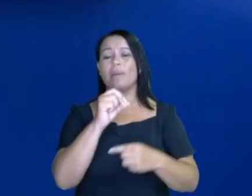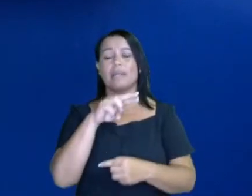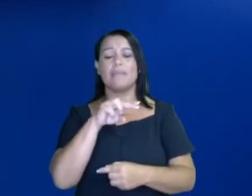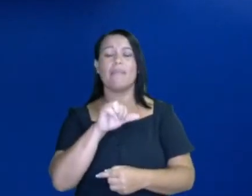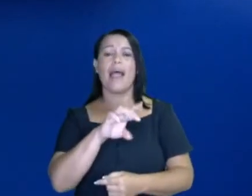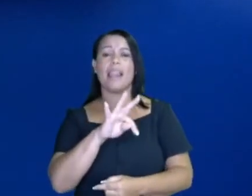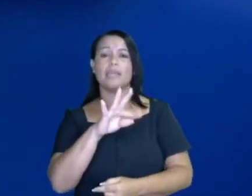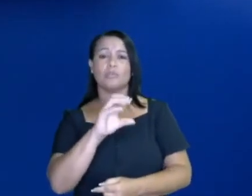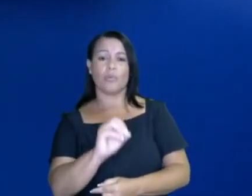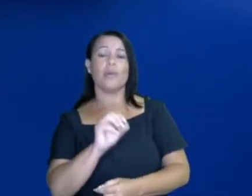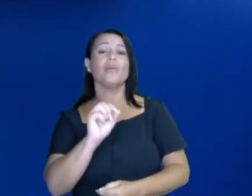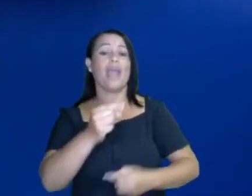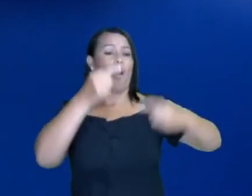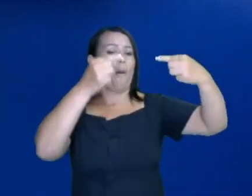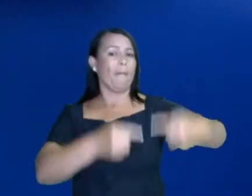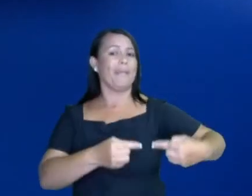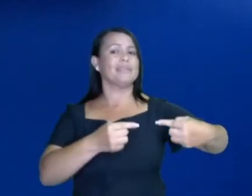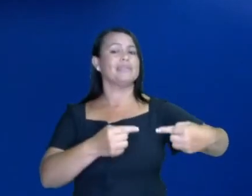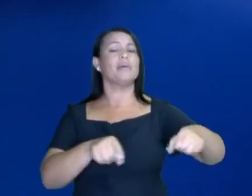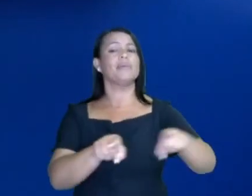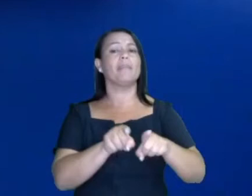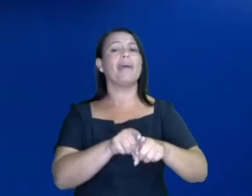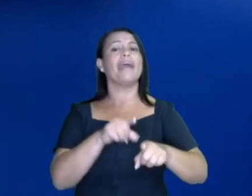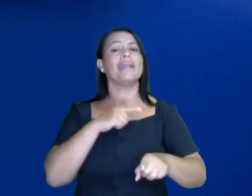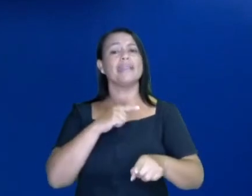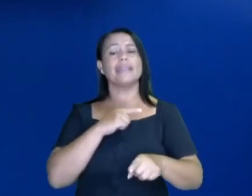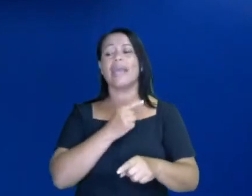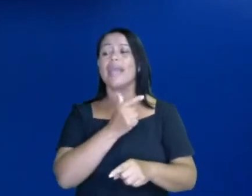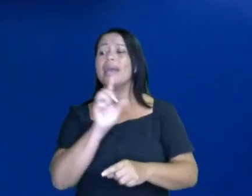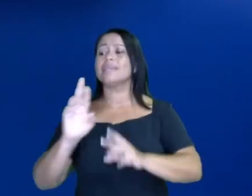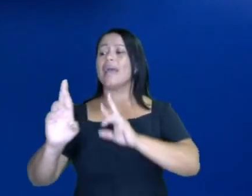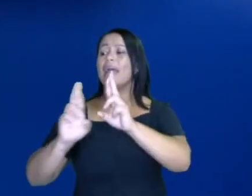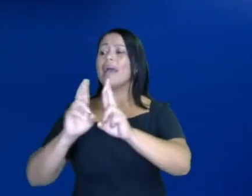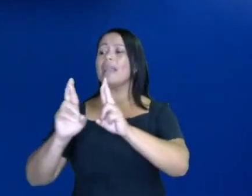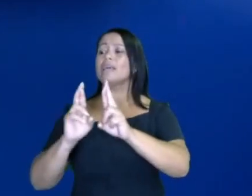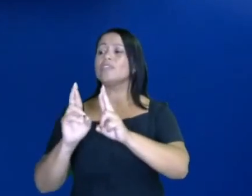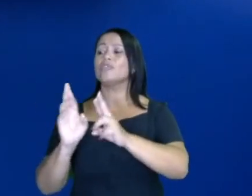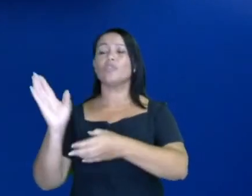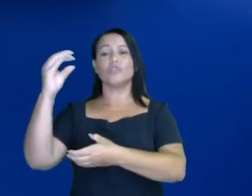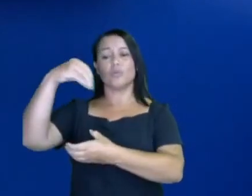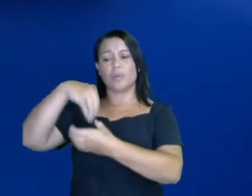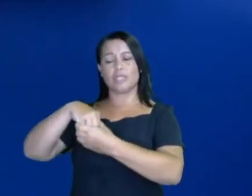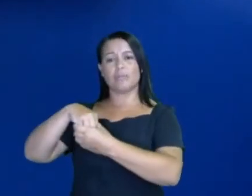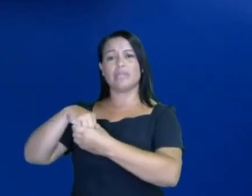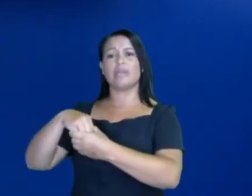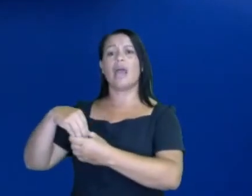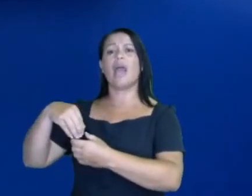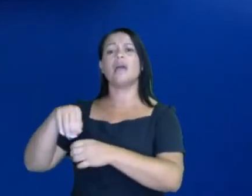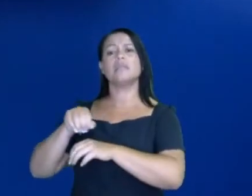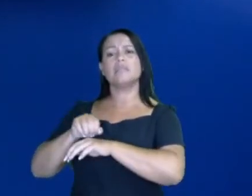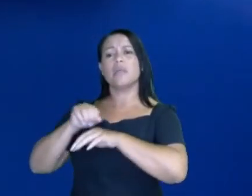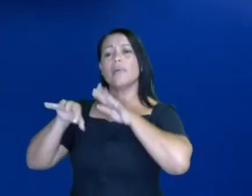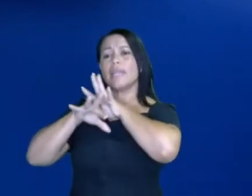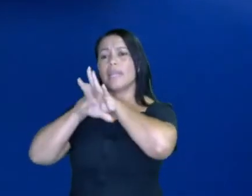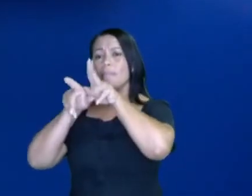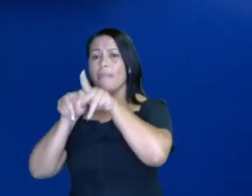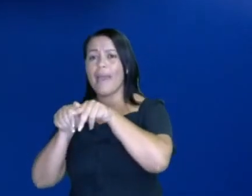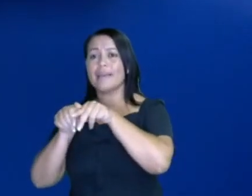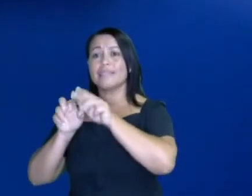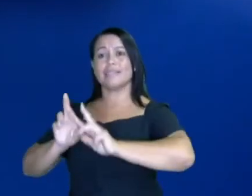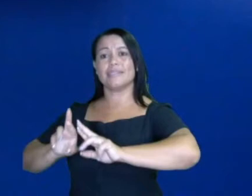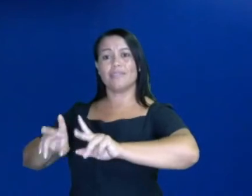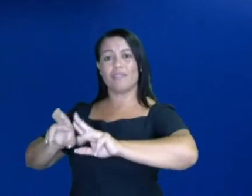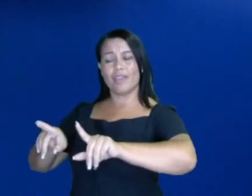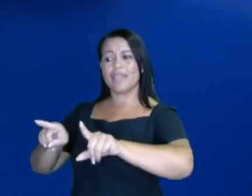e a competição. Já as relações interespecíficas, que são entre animais de espécies diferentes,